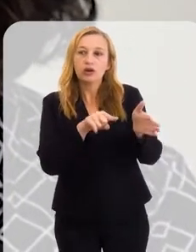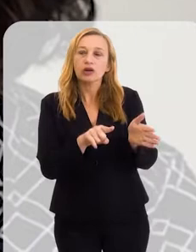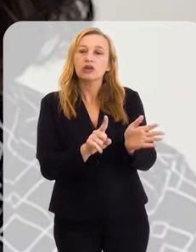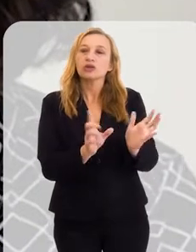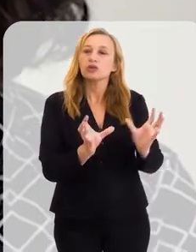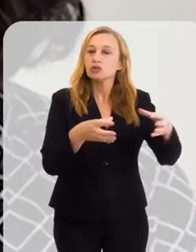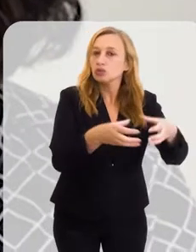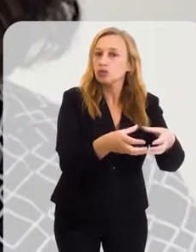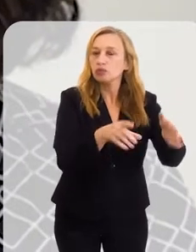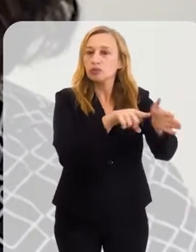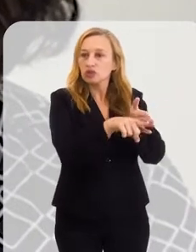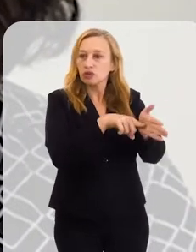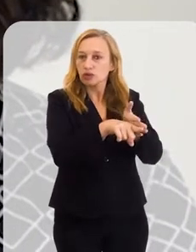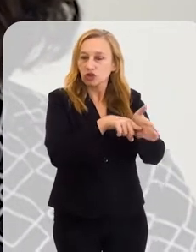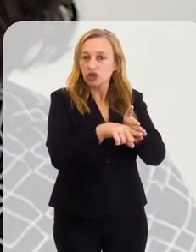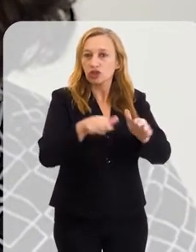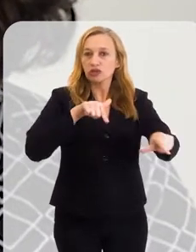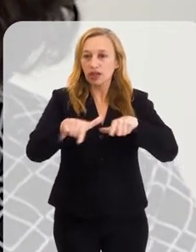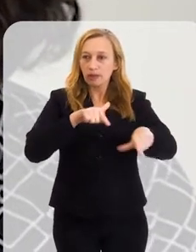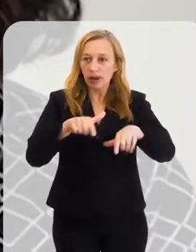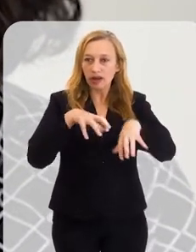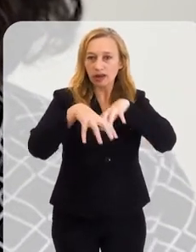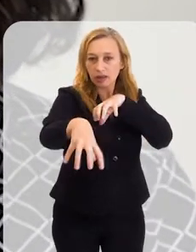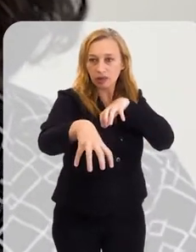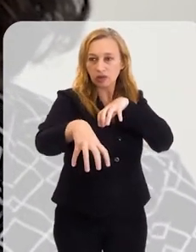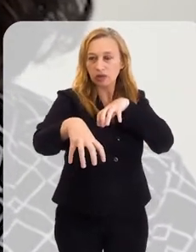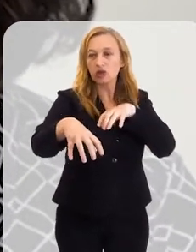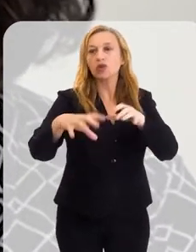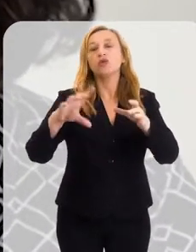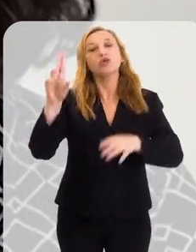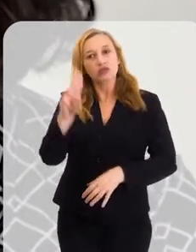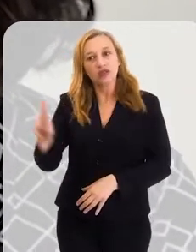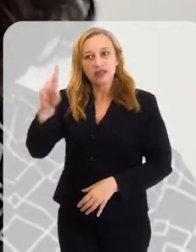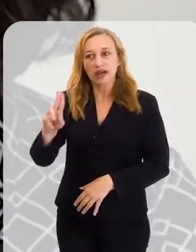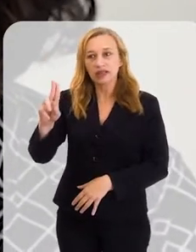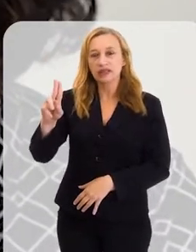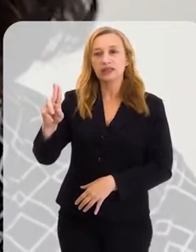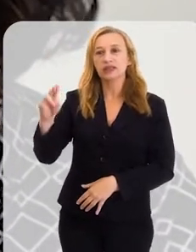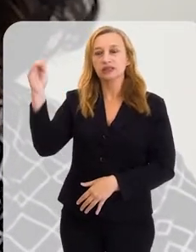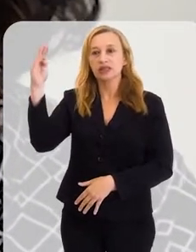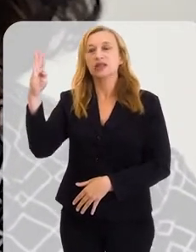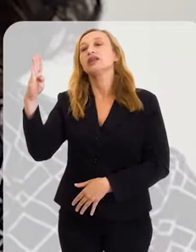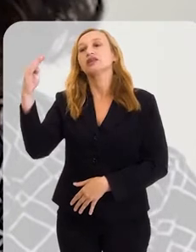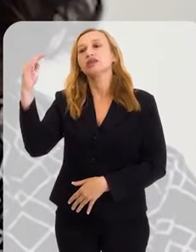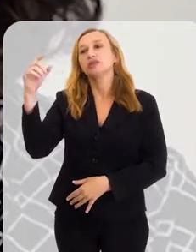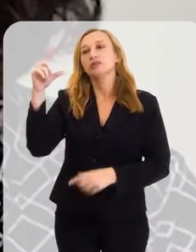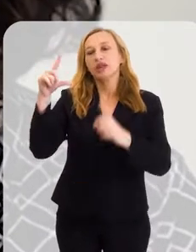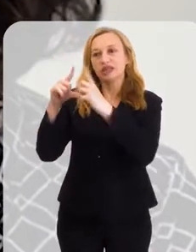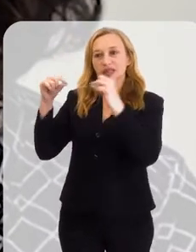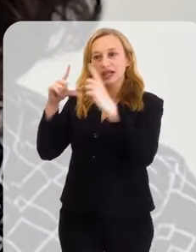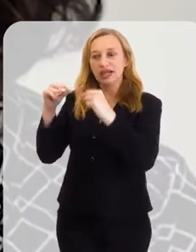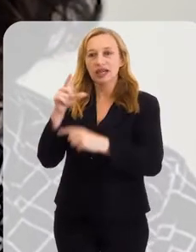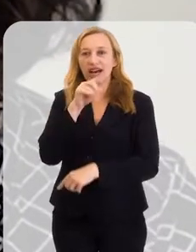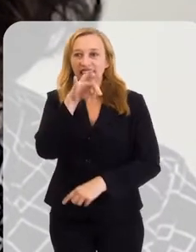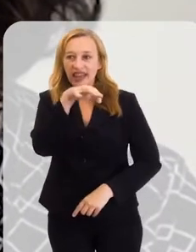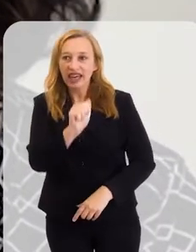de Psicologia Social do Trabalho, remoto, da Universidade de Brasília, Gardênia Abad. Oi,